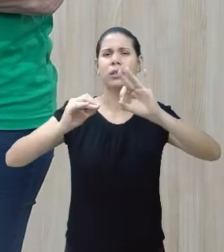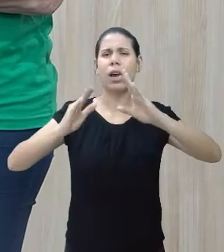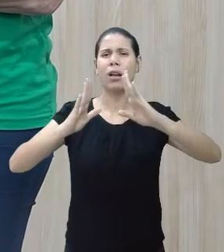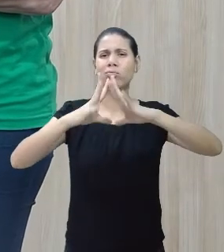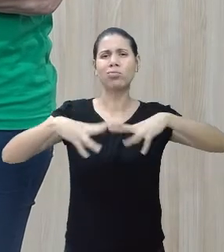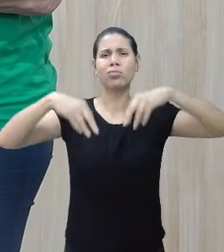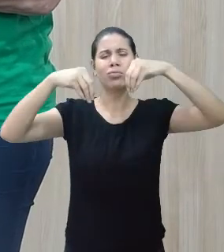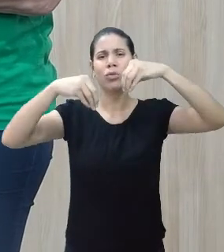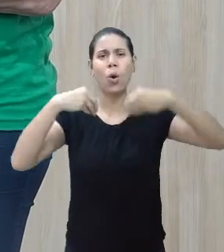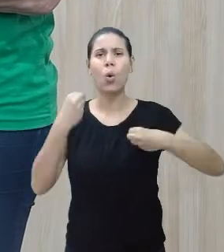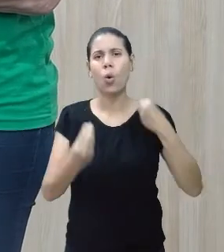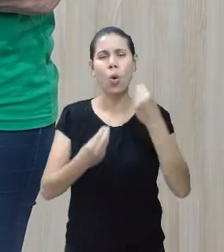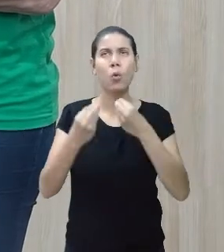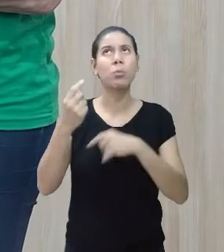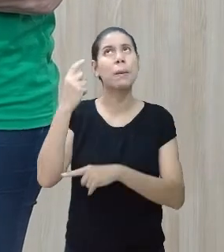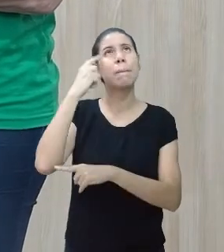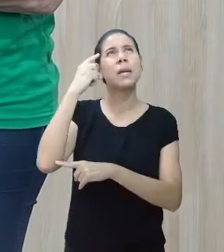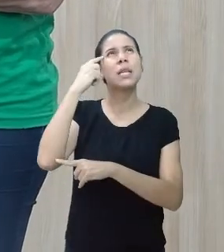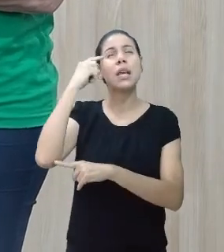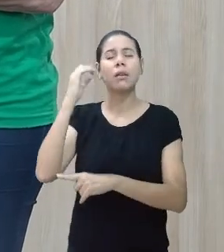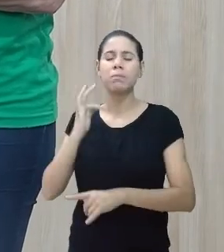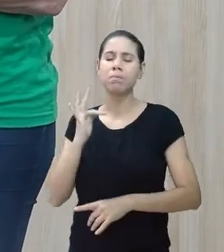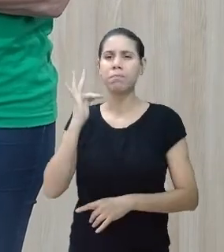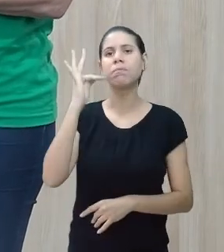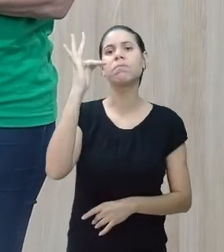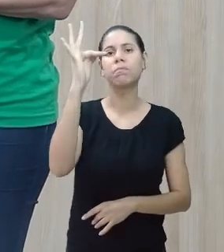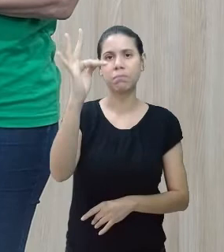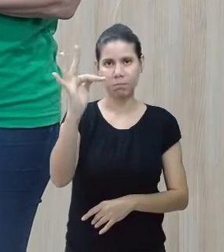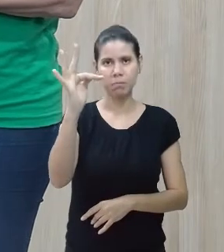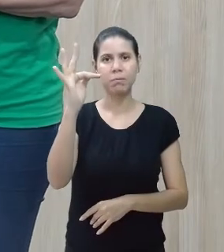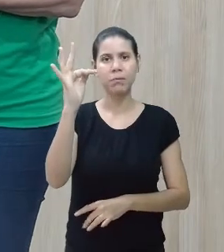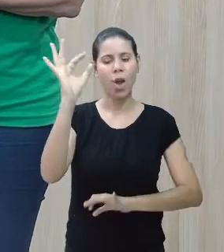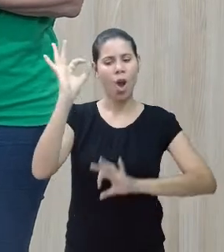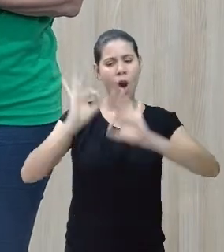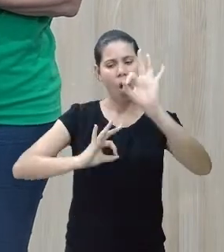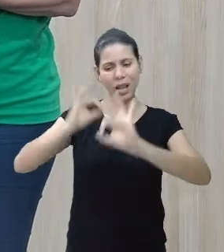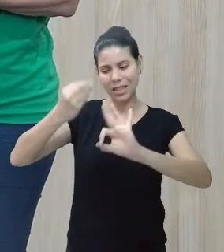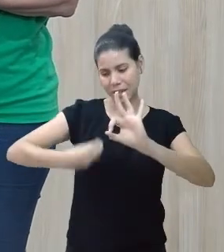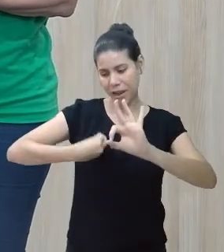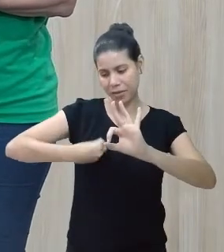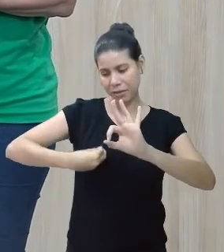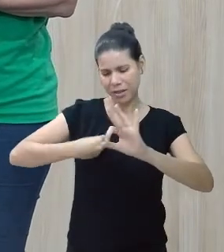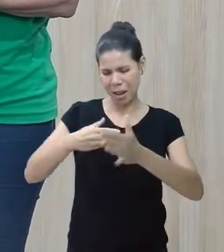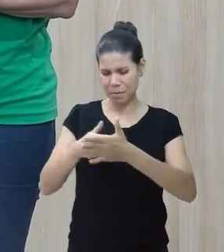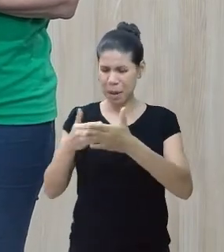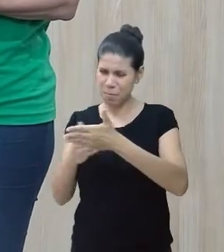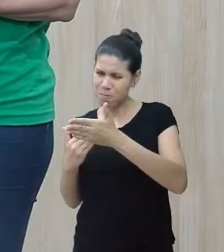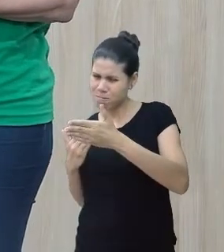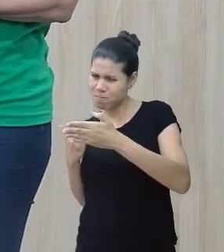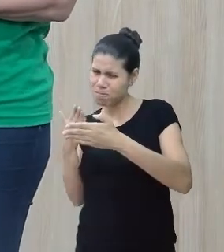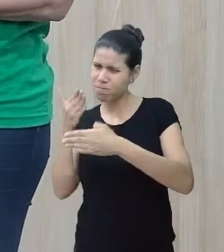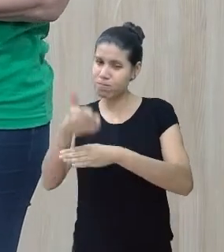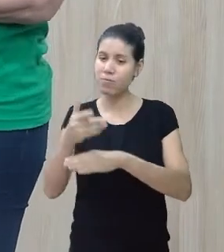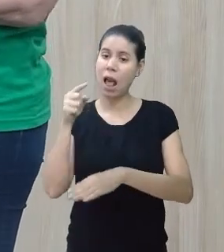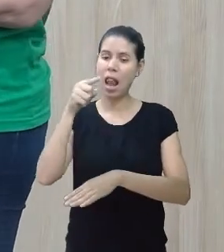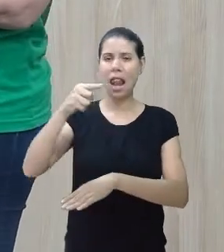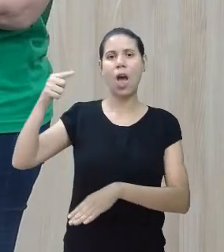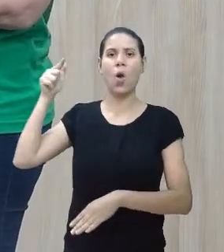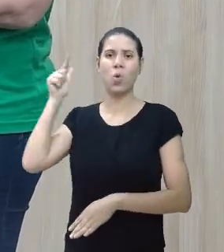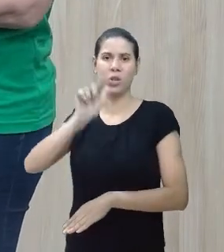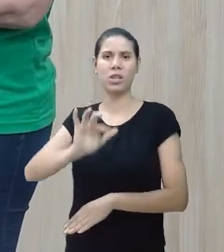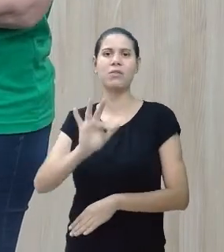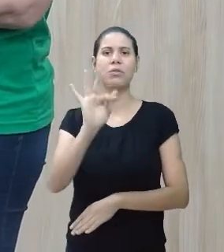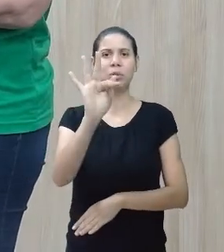Não é? A gente pensar no nosso futuro, né, nos organizarmos da agora para que a gente possa fazer o